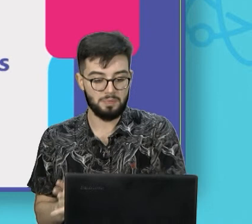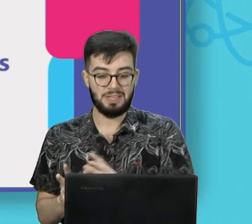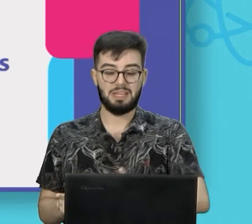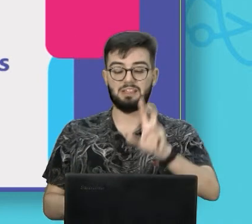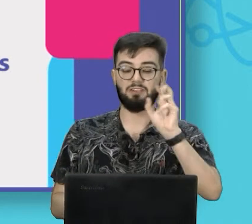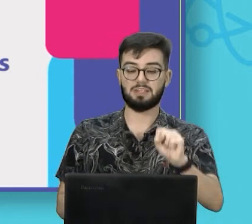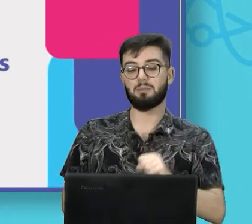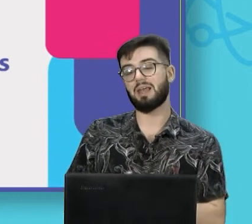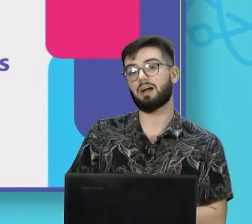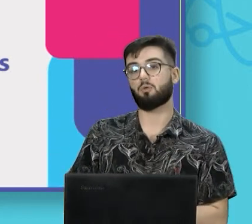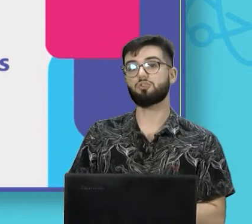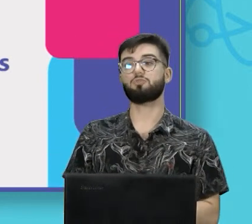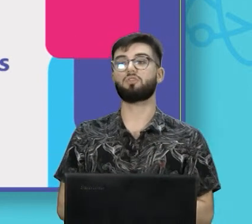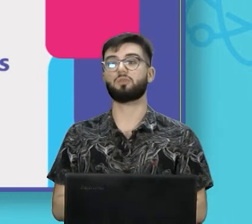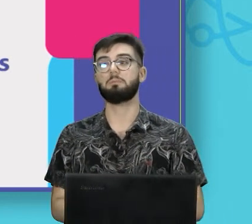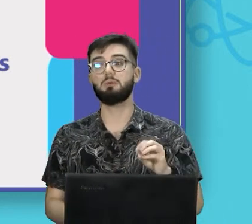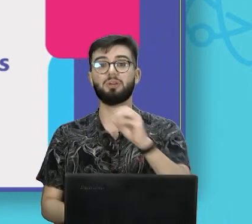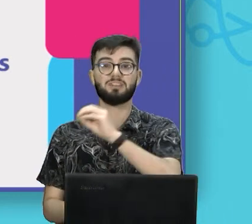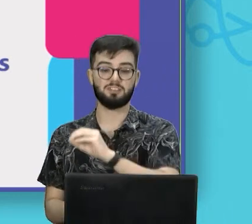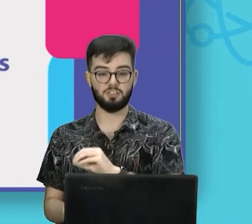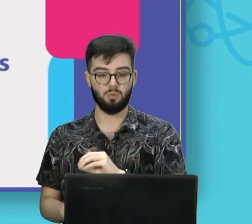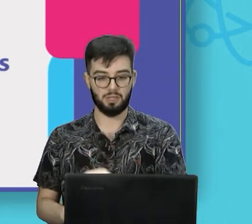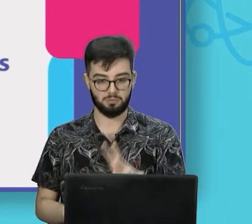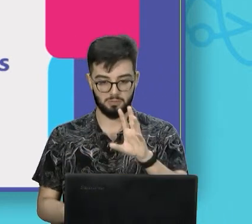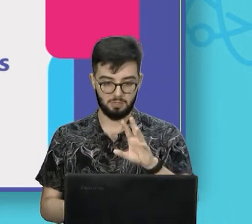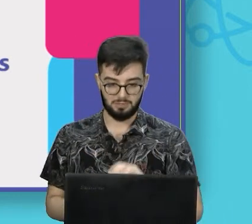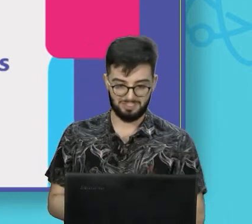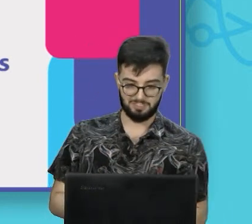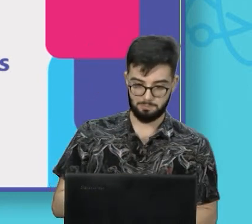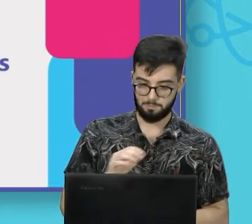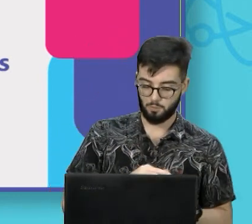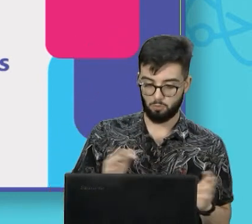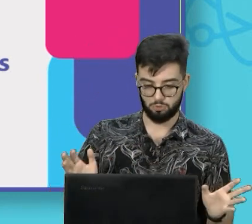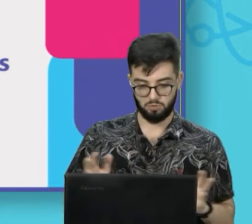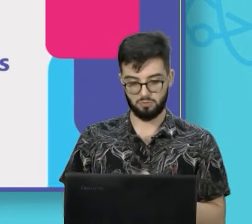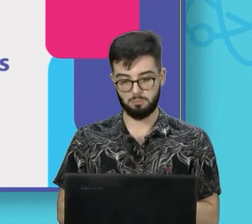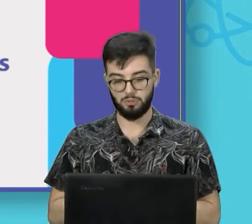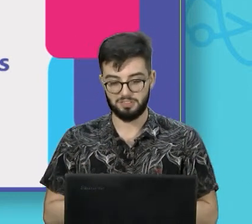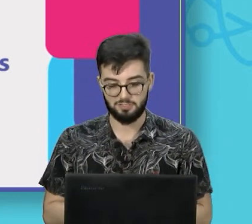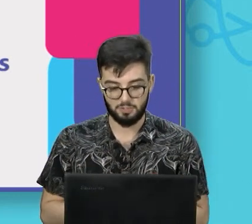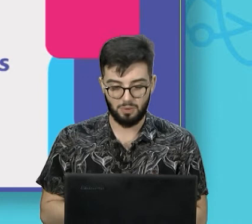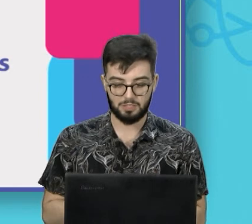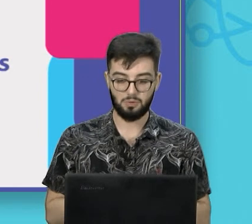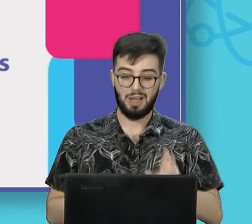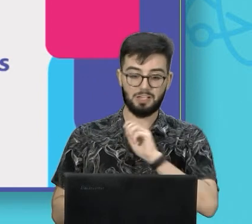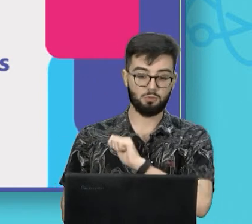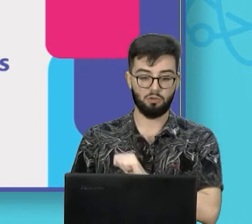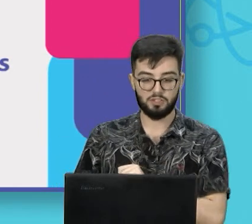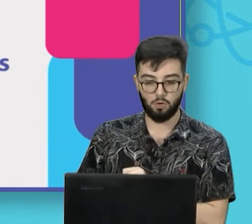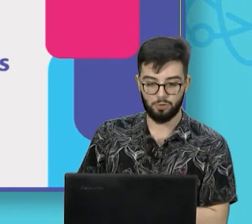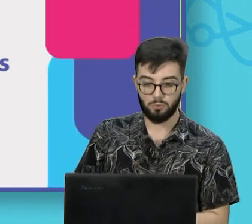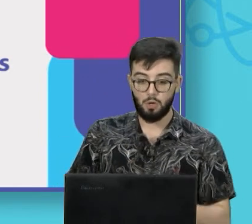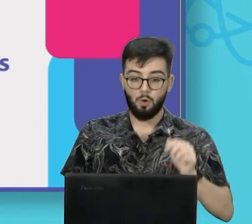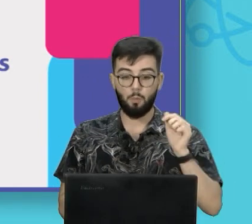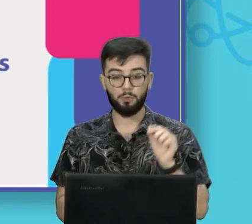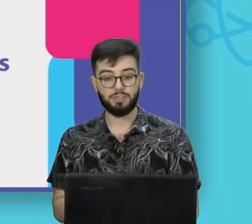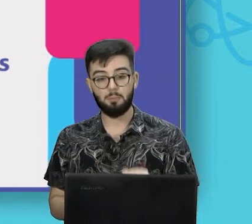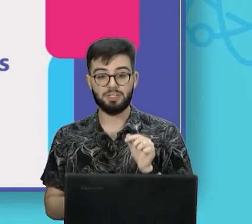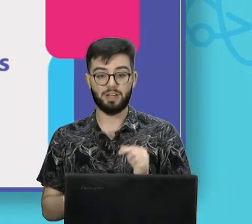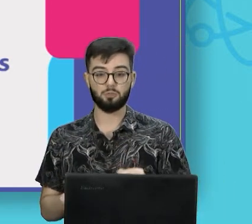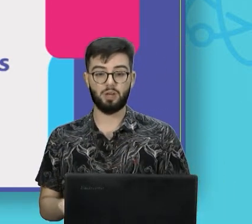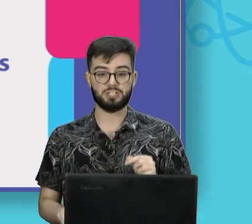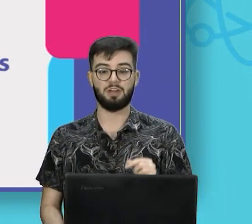2004 e quem vai trabalhar a Constituição de 1824 diz assim Constituição de 1824 artigo 98